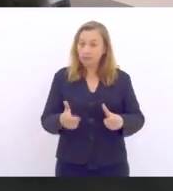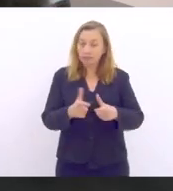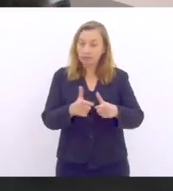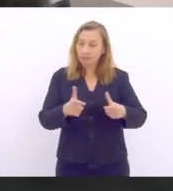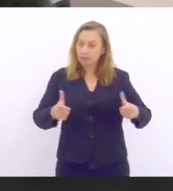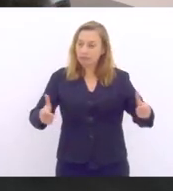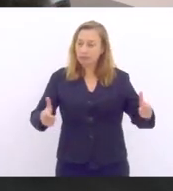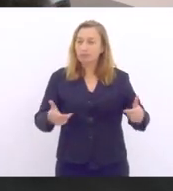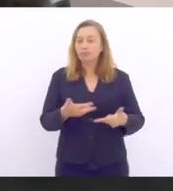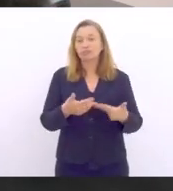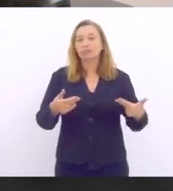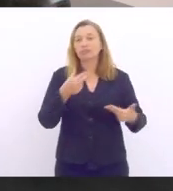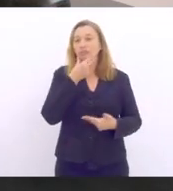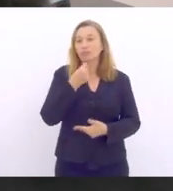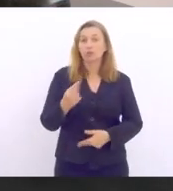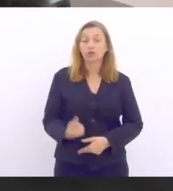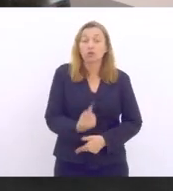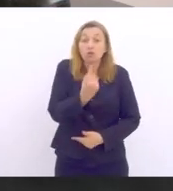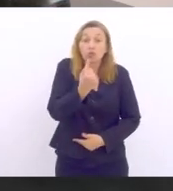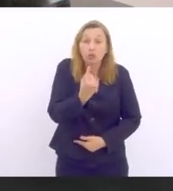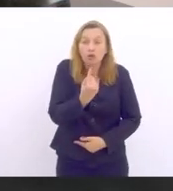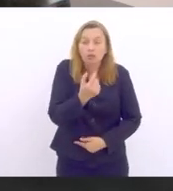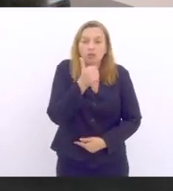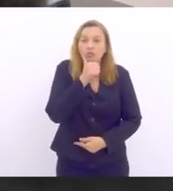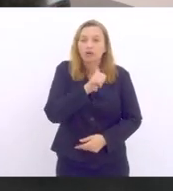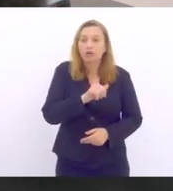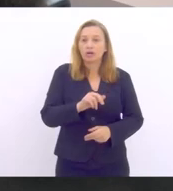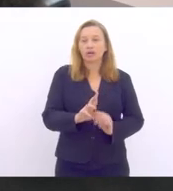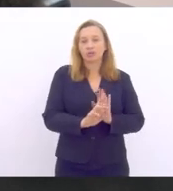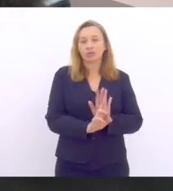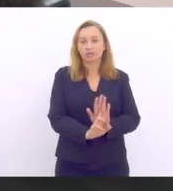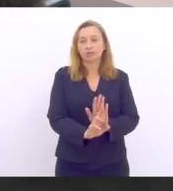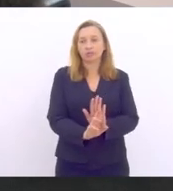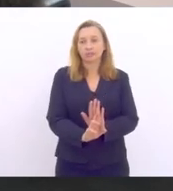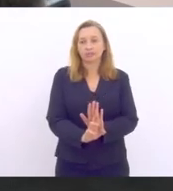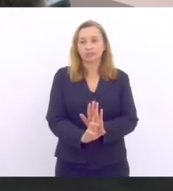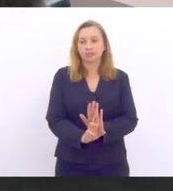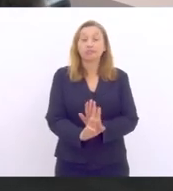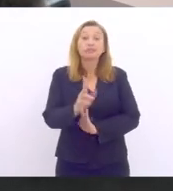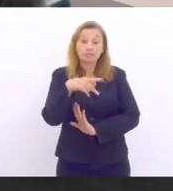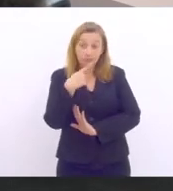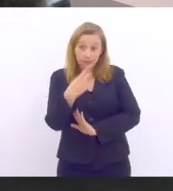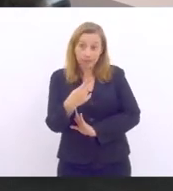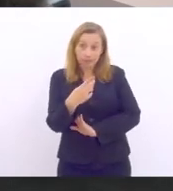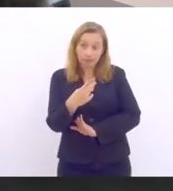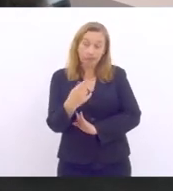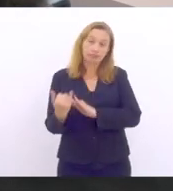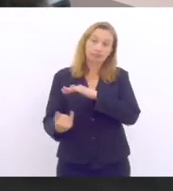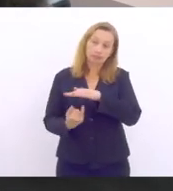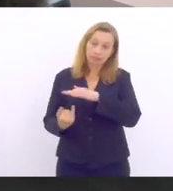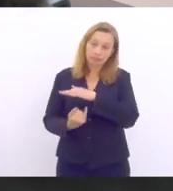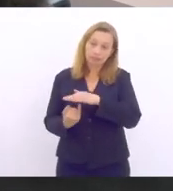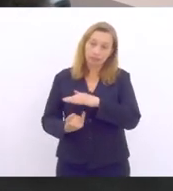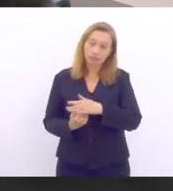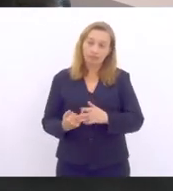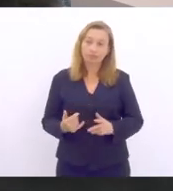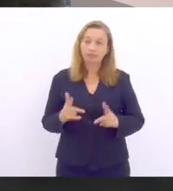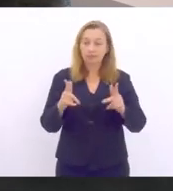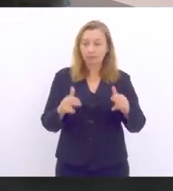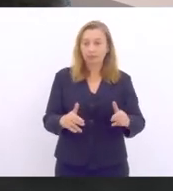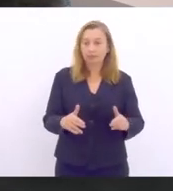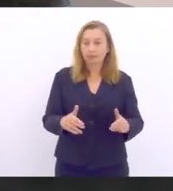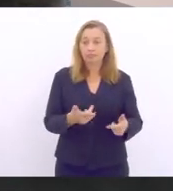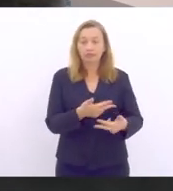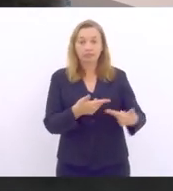com diversos homens, eu sou a única representante feminina para falar por uma instituição. E, da mesma forma, a maioria de